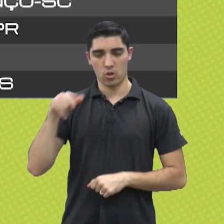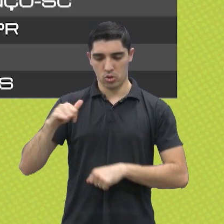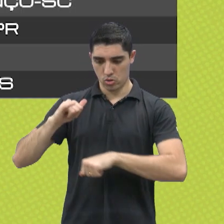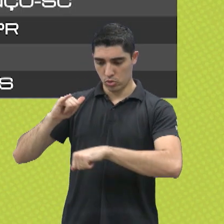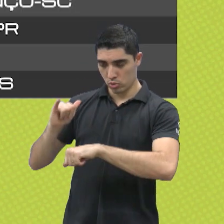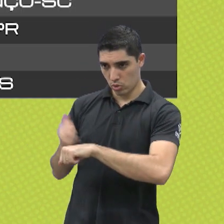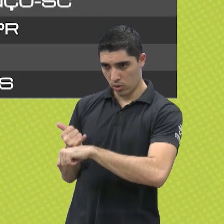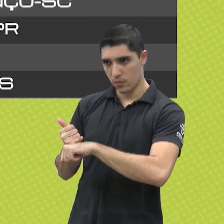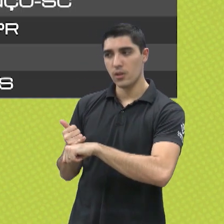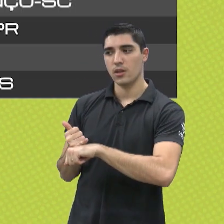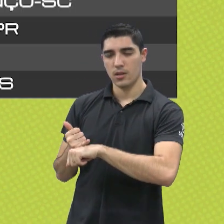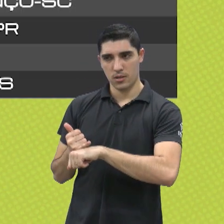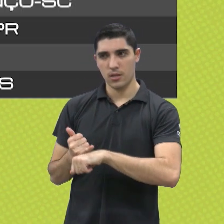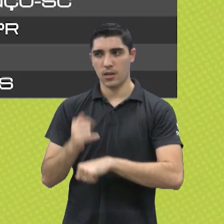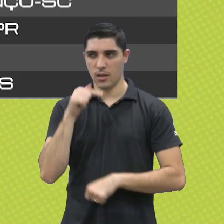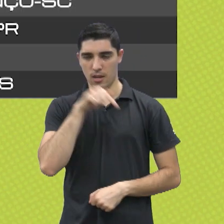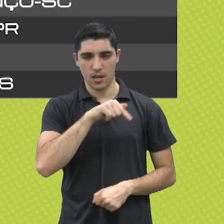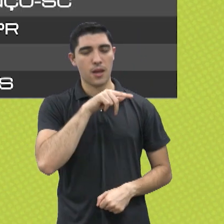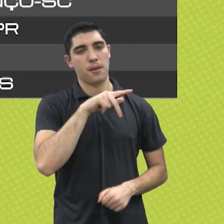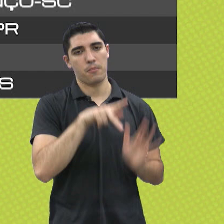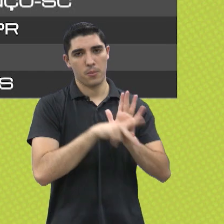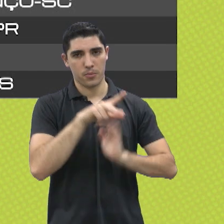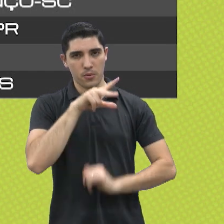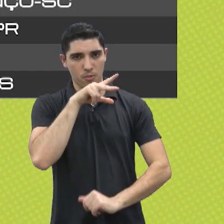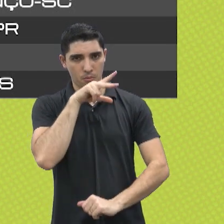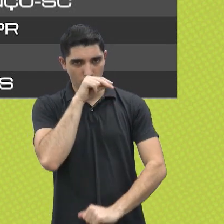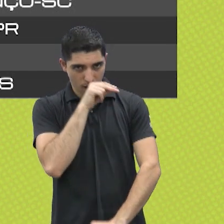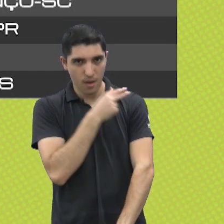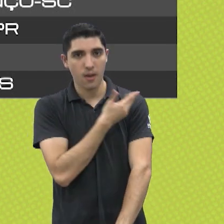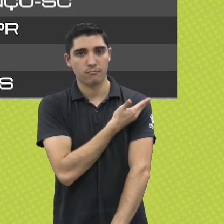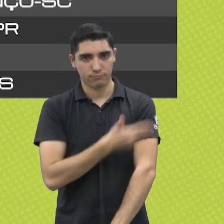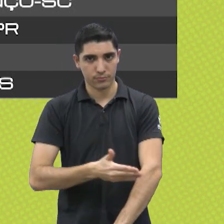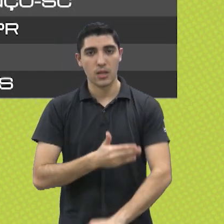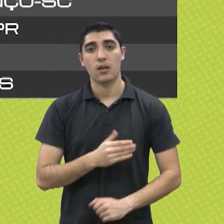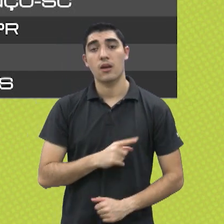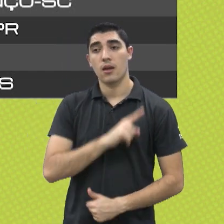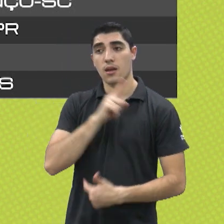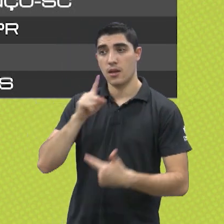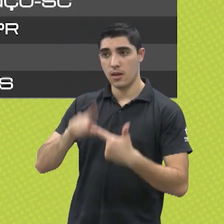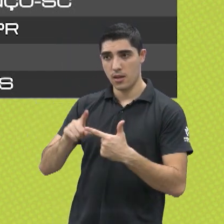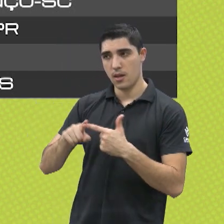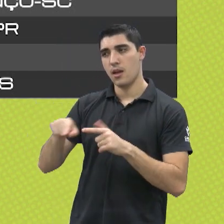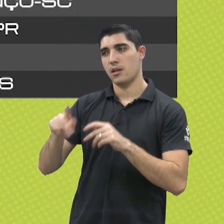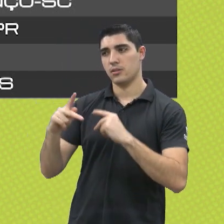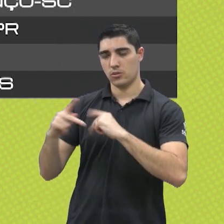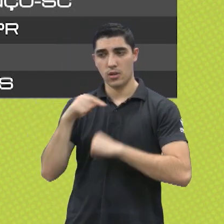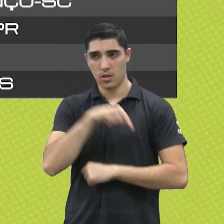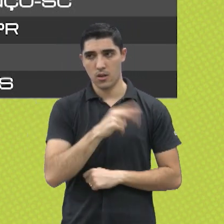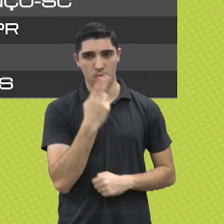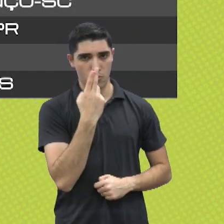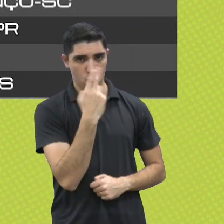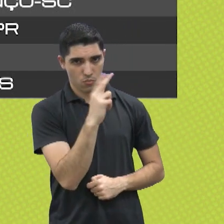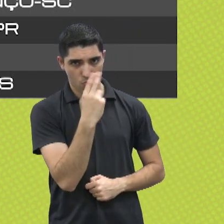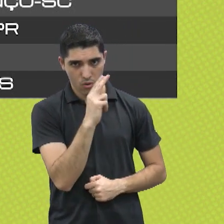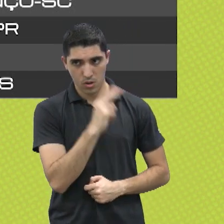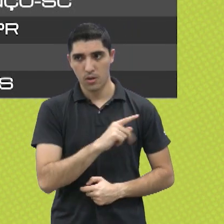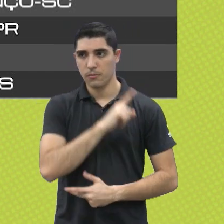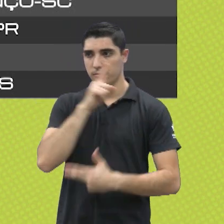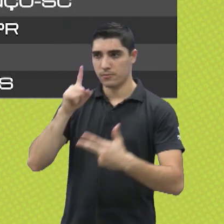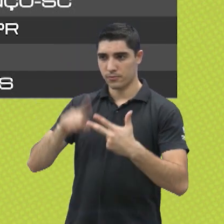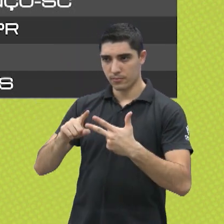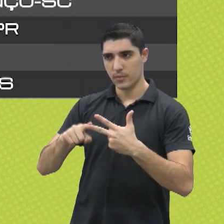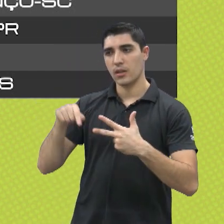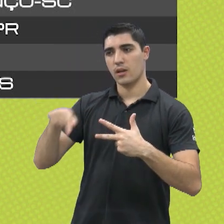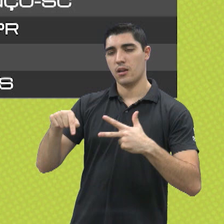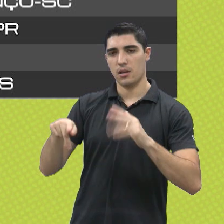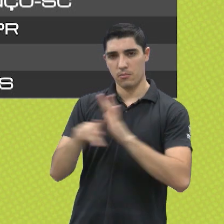enfrenta o Marreco, São José Futsal enfrenta o Umuarama do Paraná, Praia Clube enfrenta o Campo Mourão, Atlântico Erechim enfrentando o